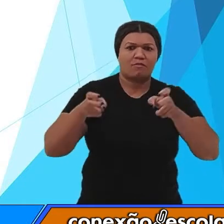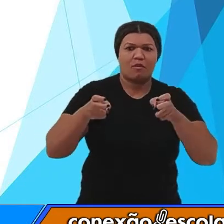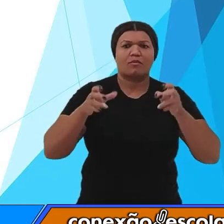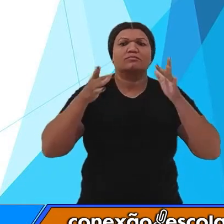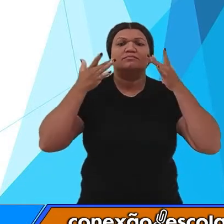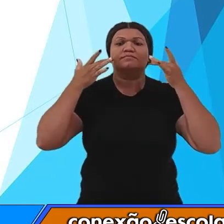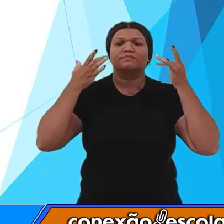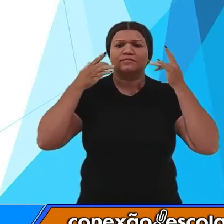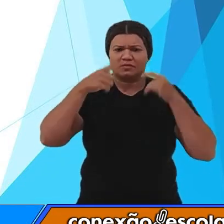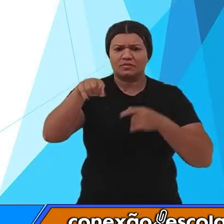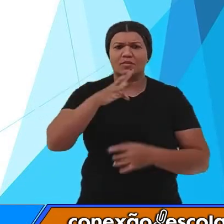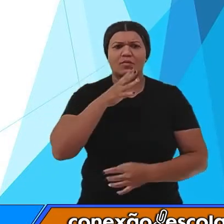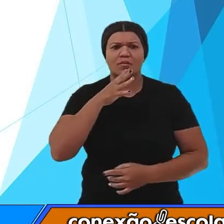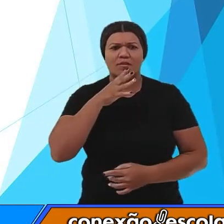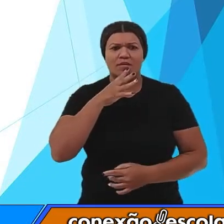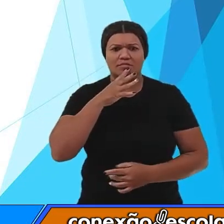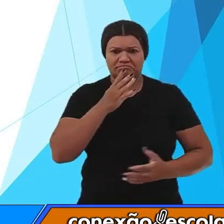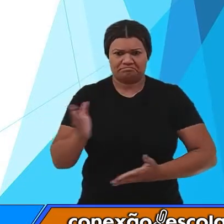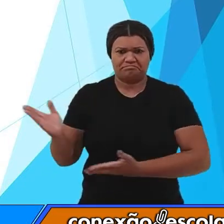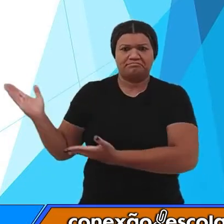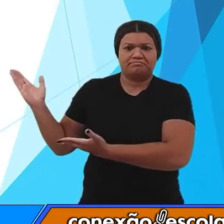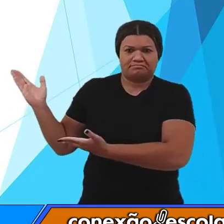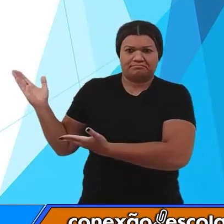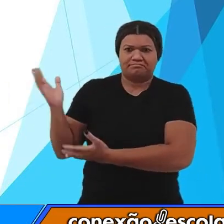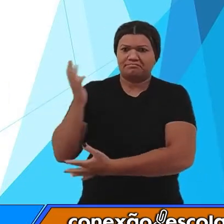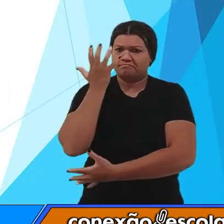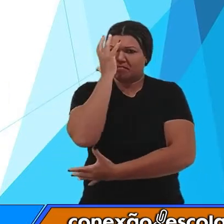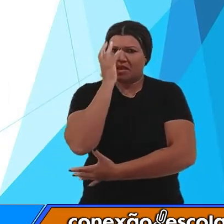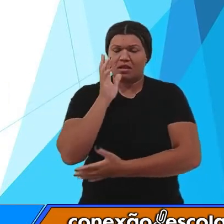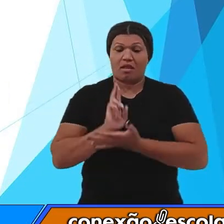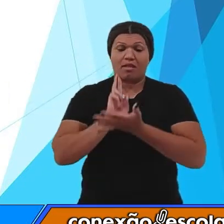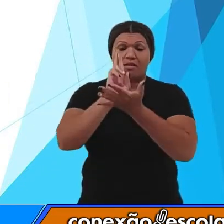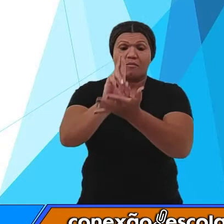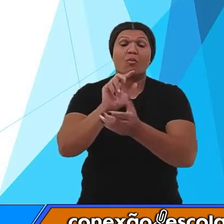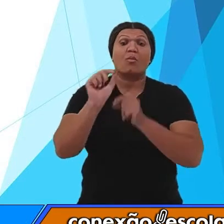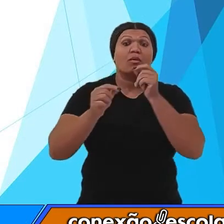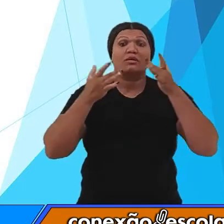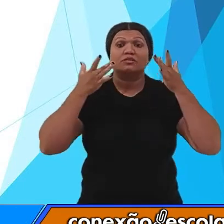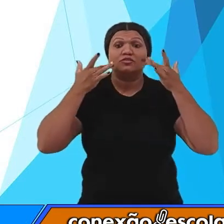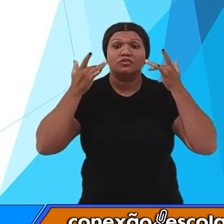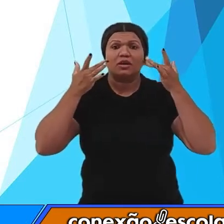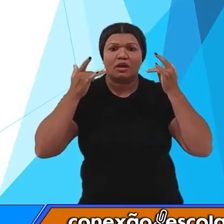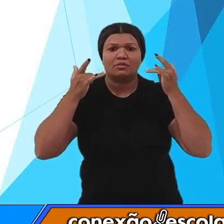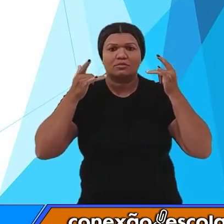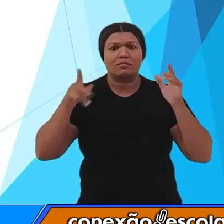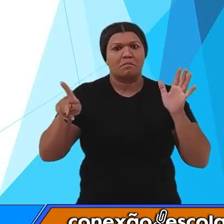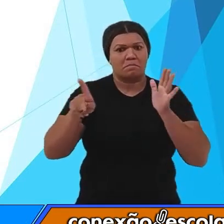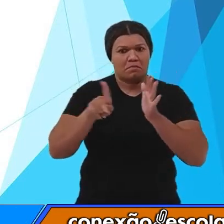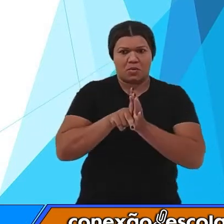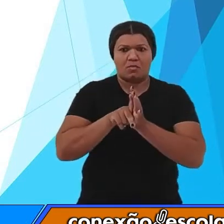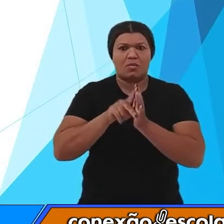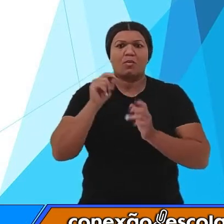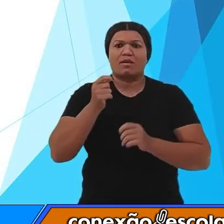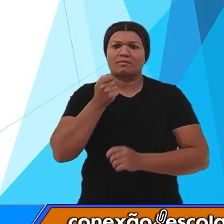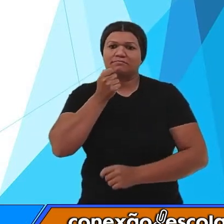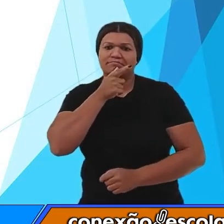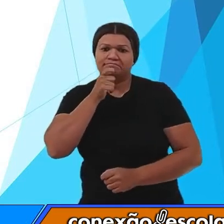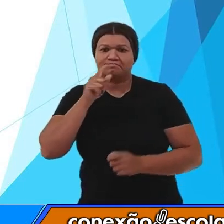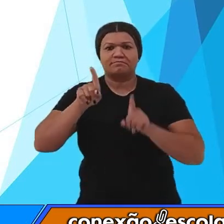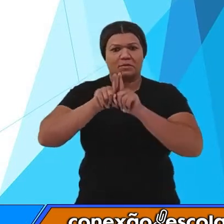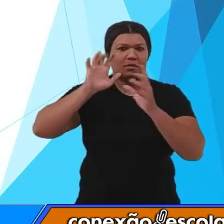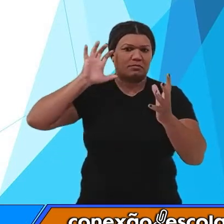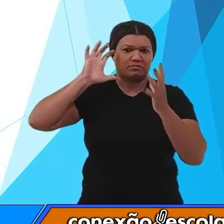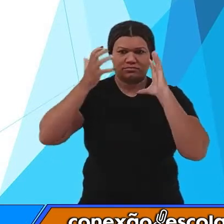conhece essas máscaras? São as máscaras representativas do teatro, do gênero da comédia e da